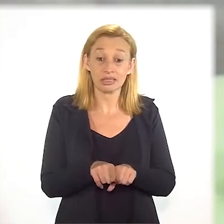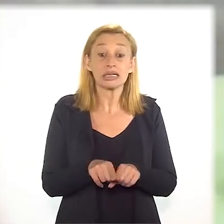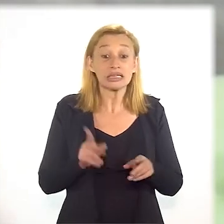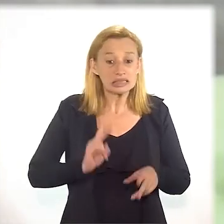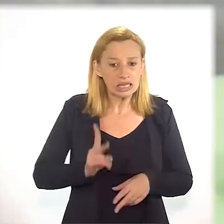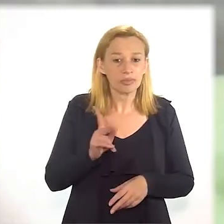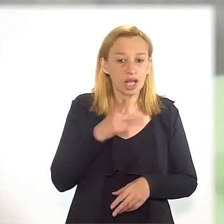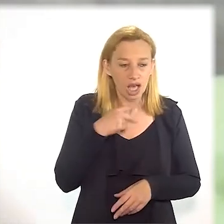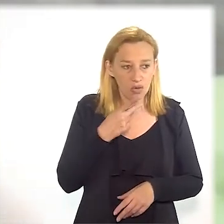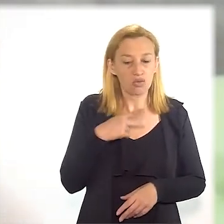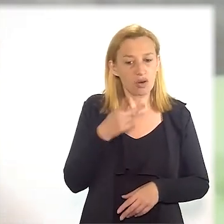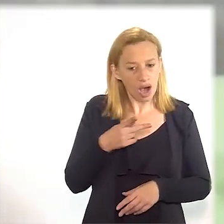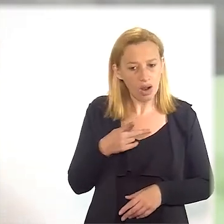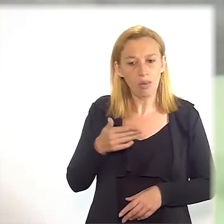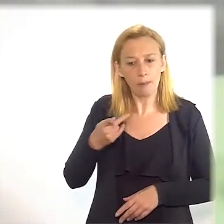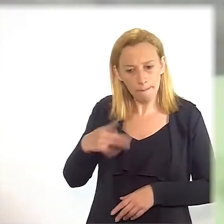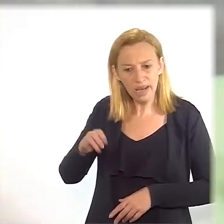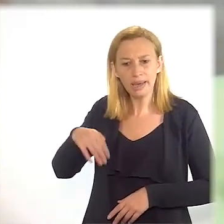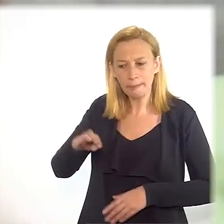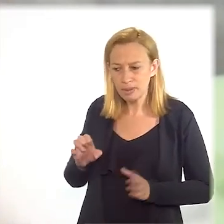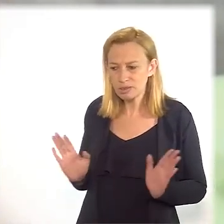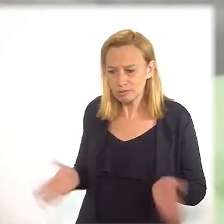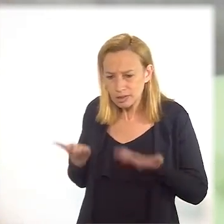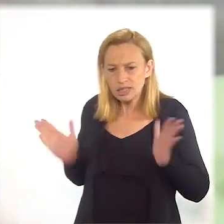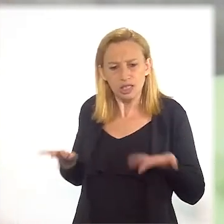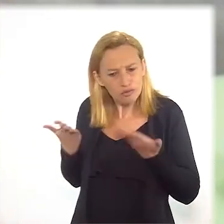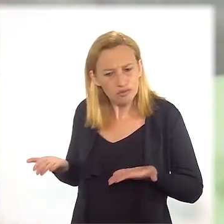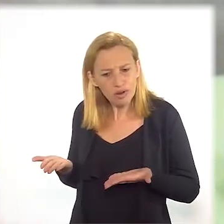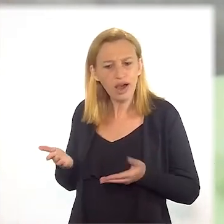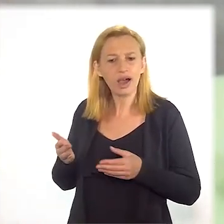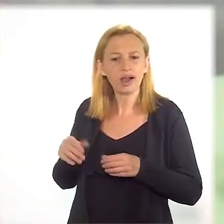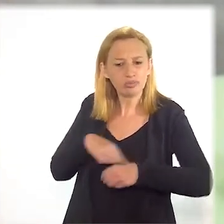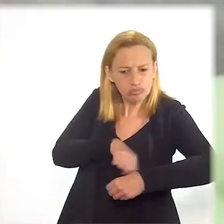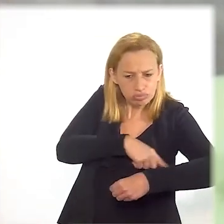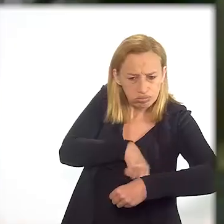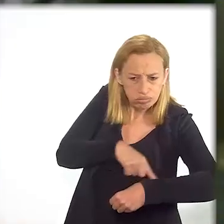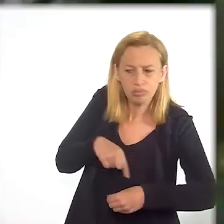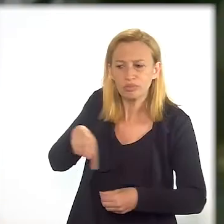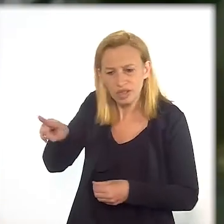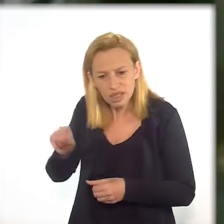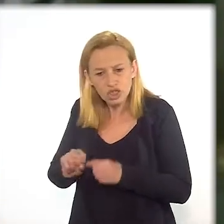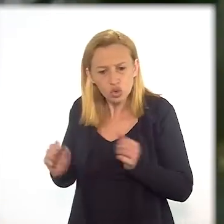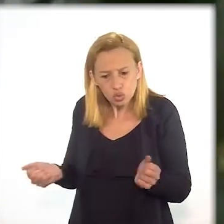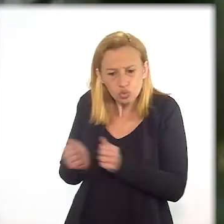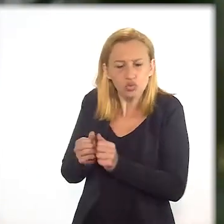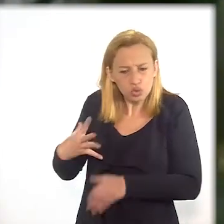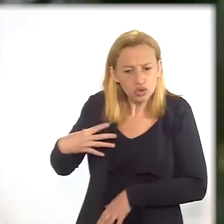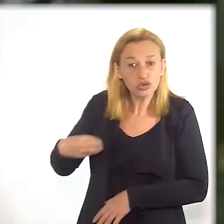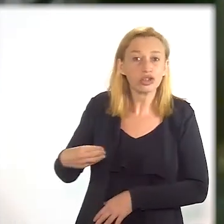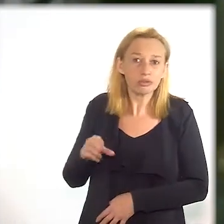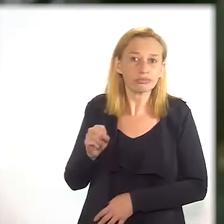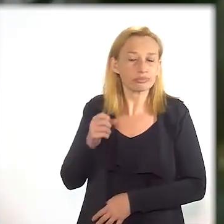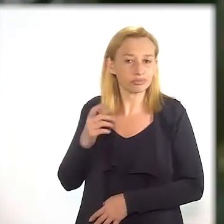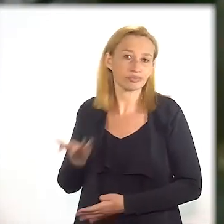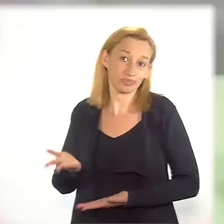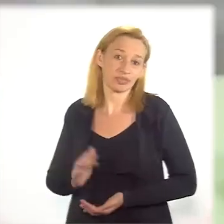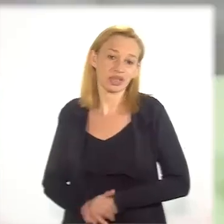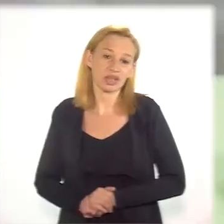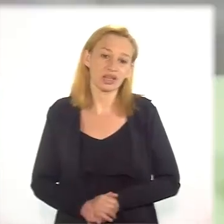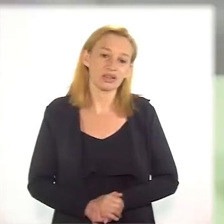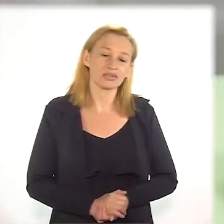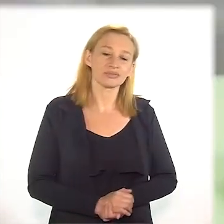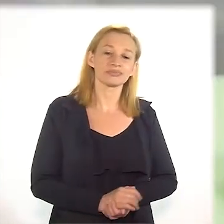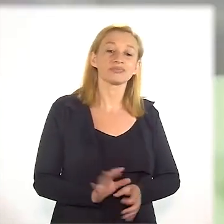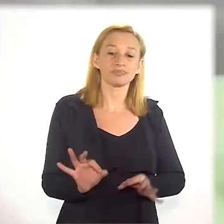isso nas consultas, né, para ir também à feira, enfim, os hortifrutis. Eu acho que é por aí.